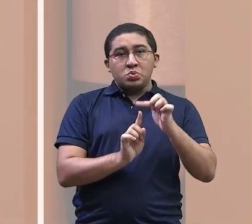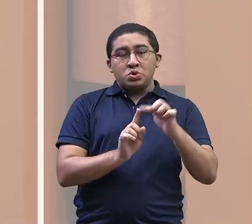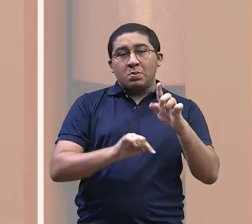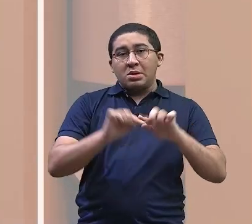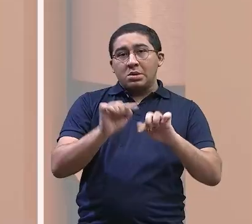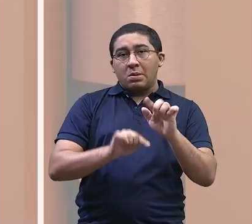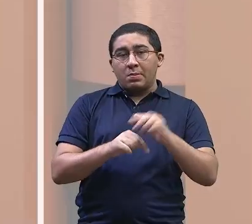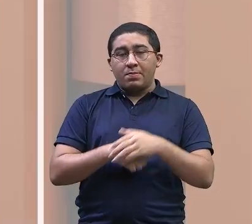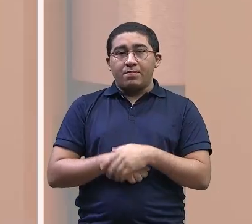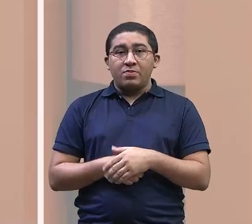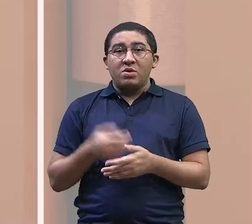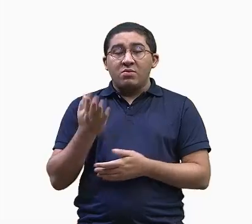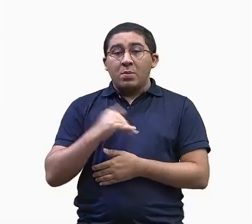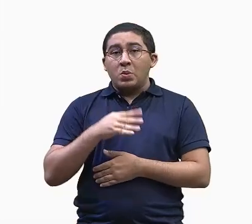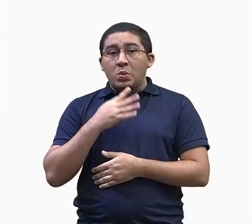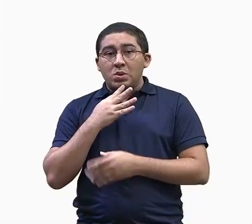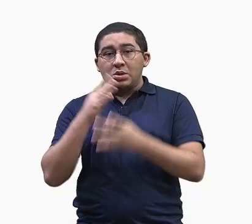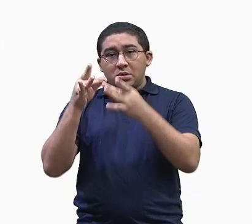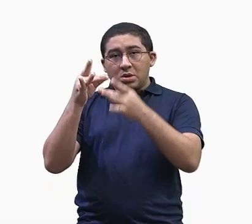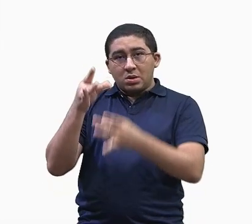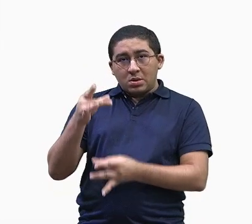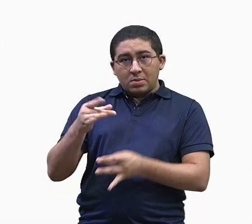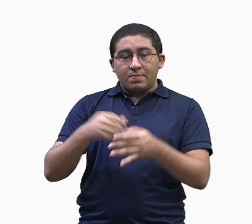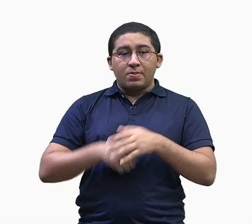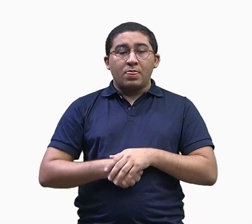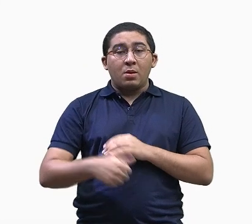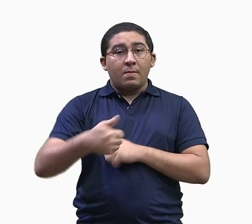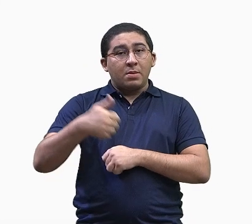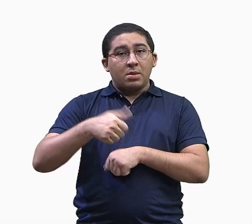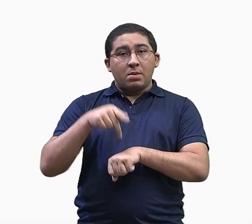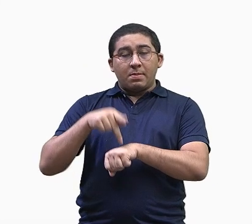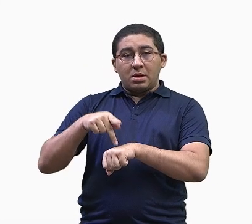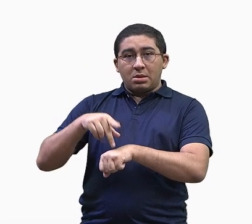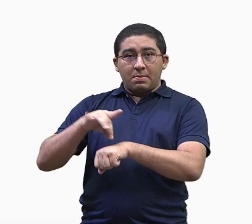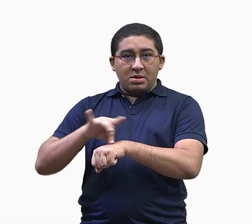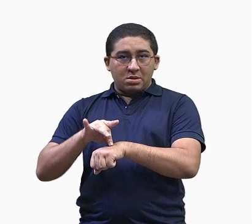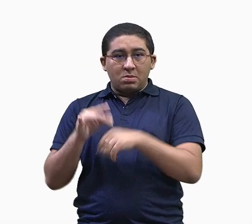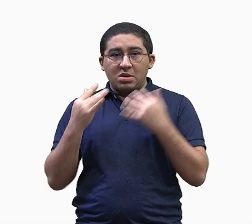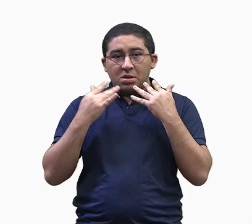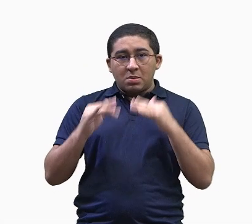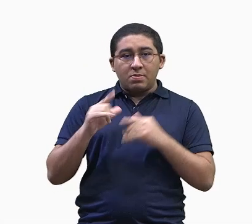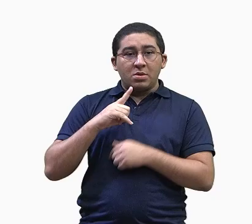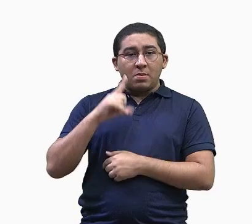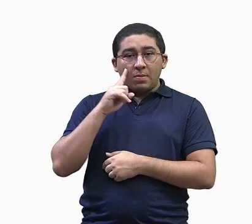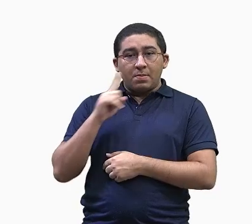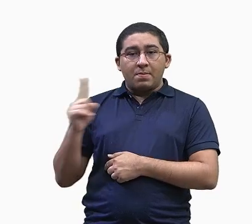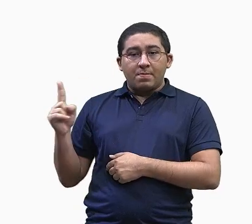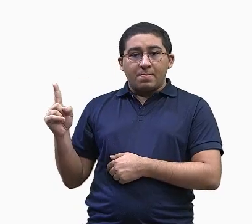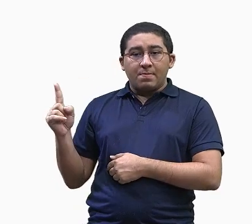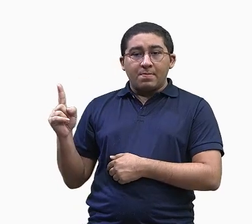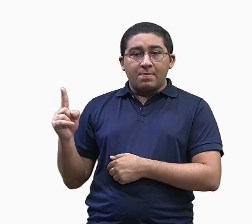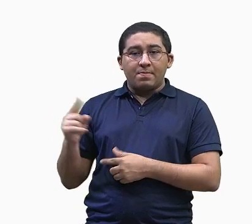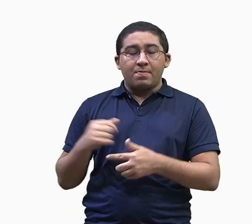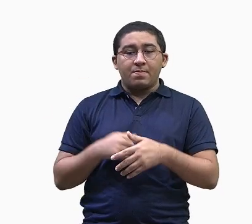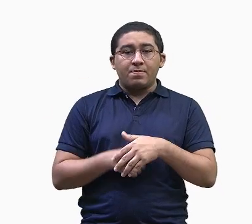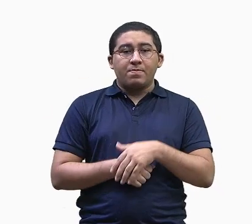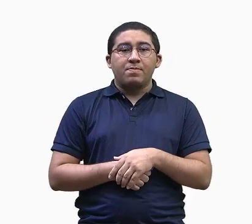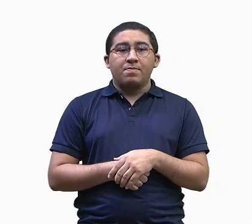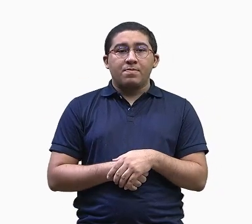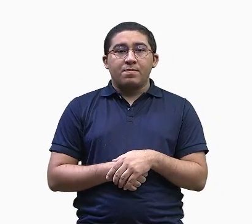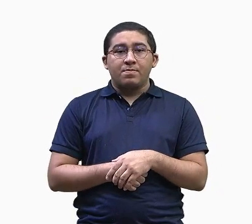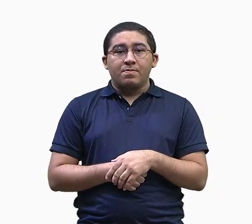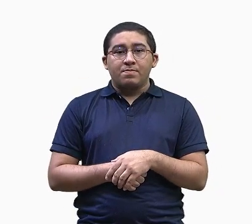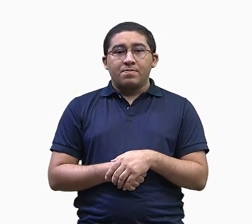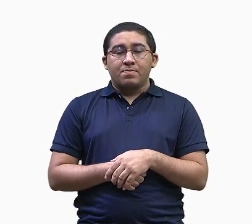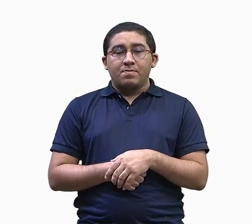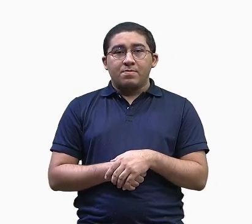pouco de cada um deles. Nós temos aí o primeiro, que é o carvão mineral. Lembrando que a gente está falando das fontes de energia não renováveis, né? E aí a gente tem